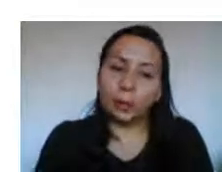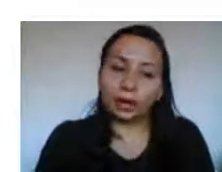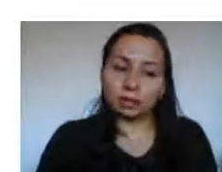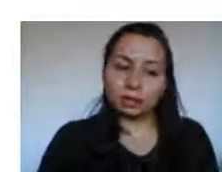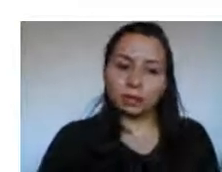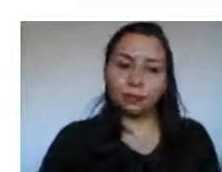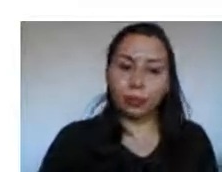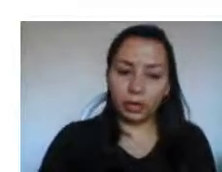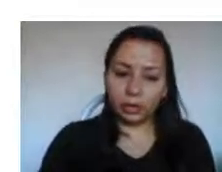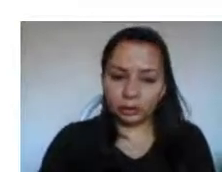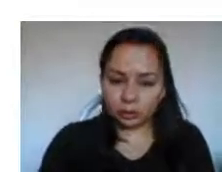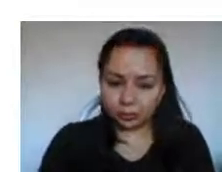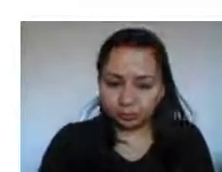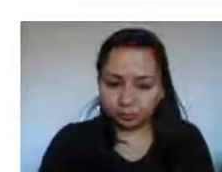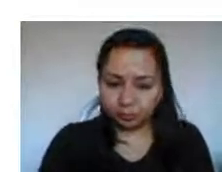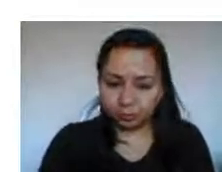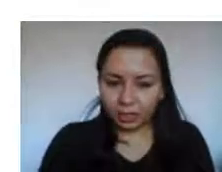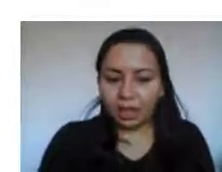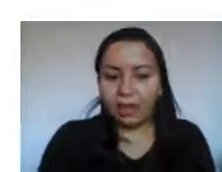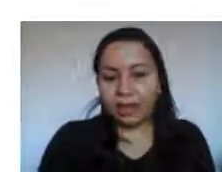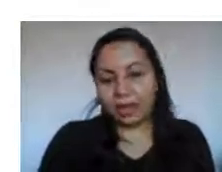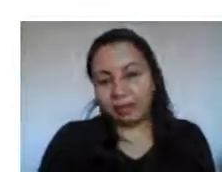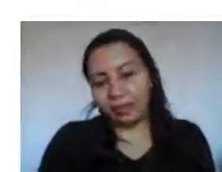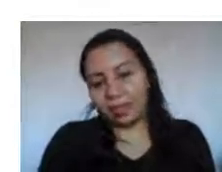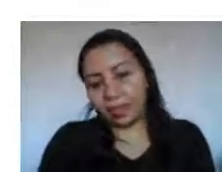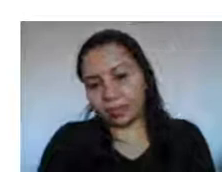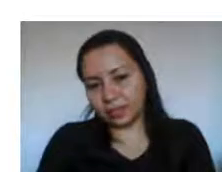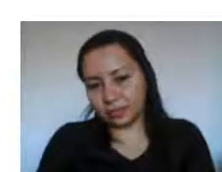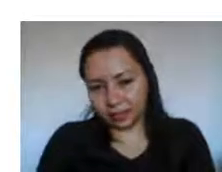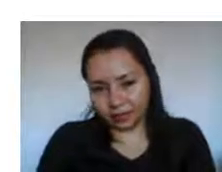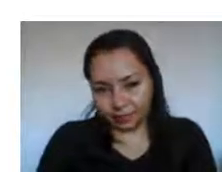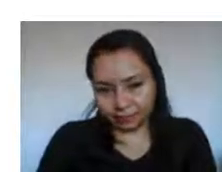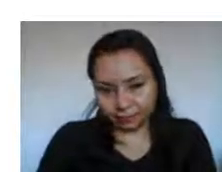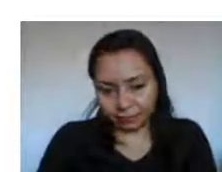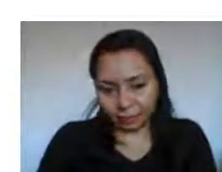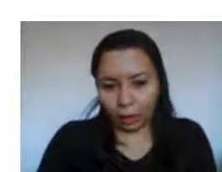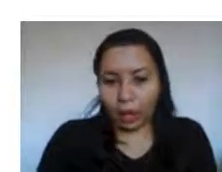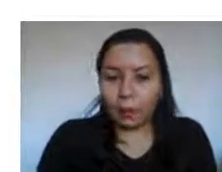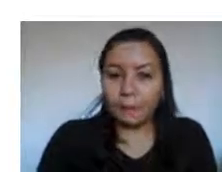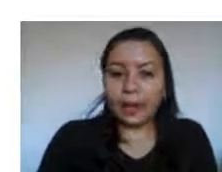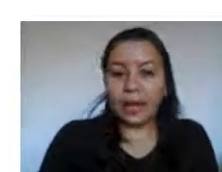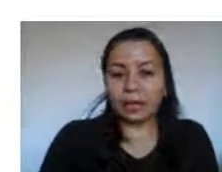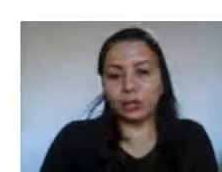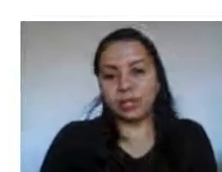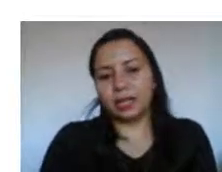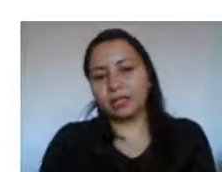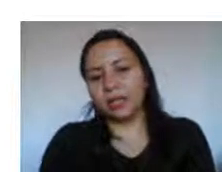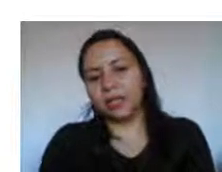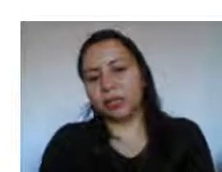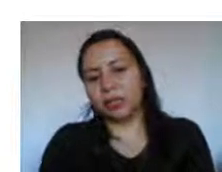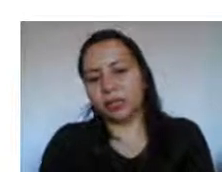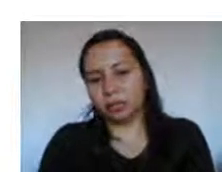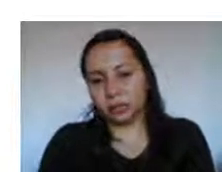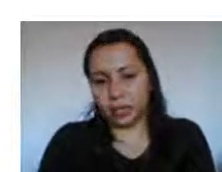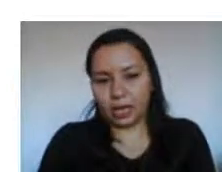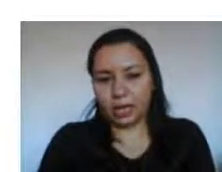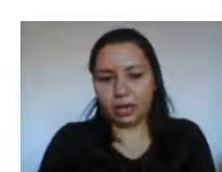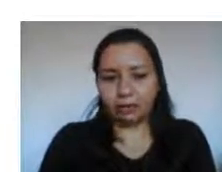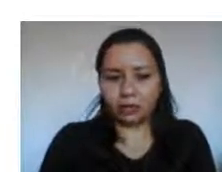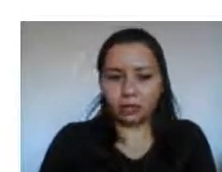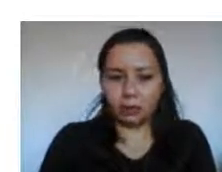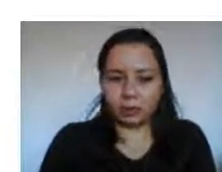sol passe por eles e aí venha aquecer a Terra. Parte dessa energia